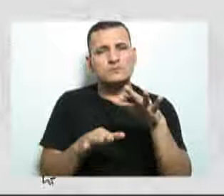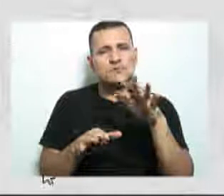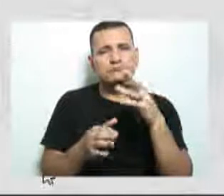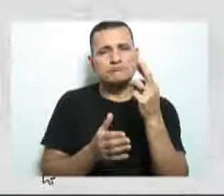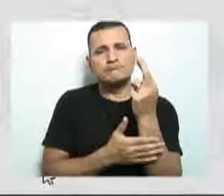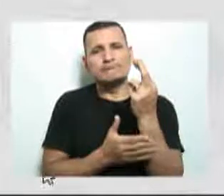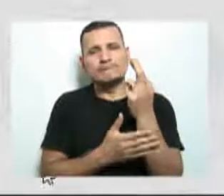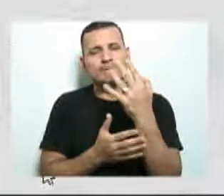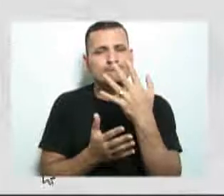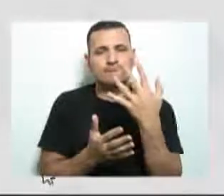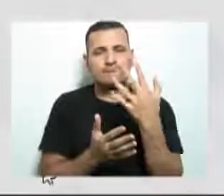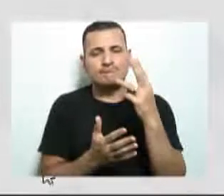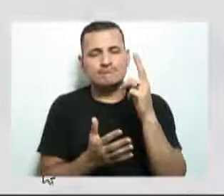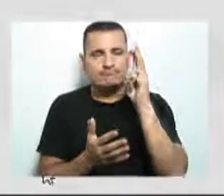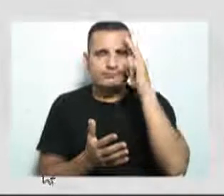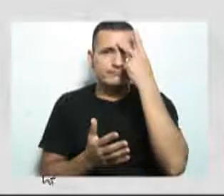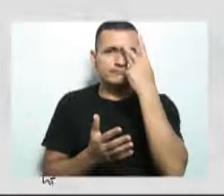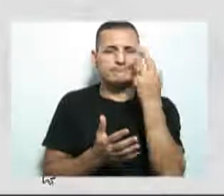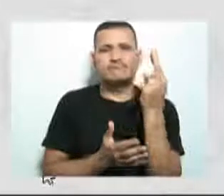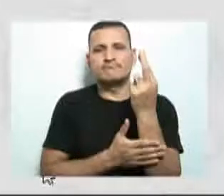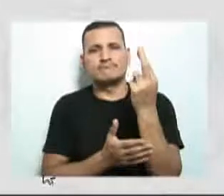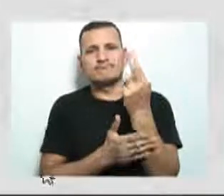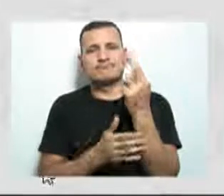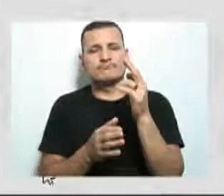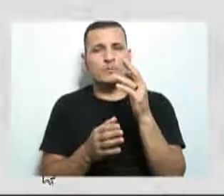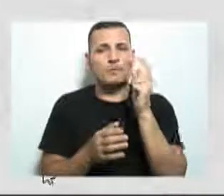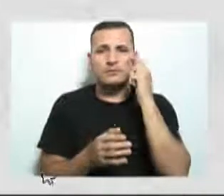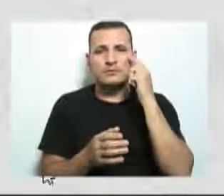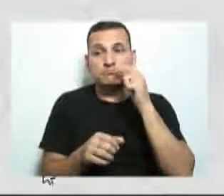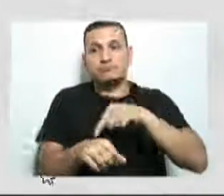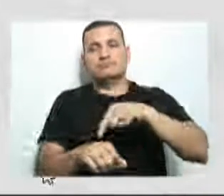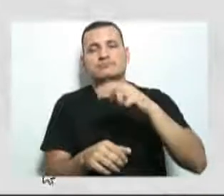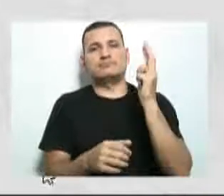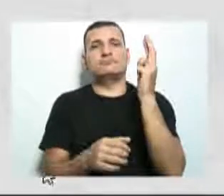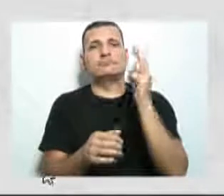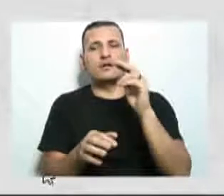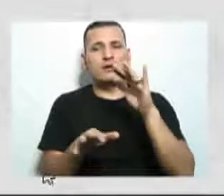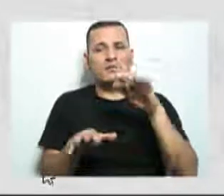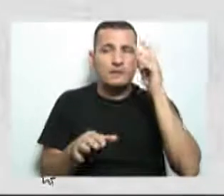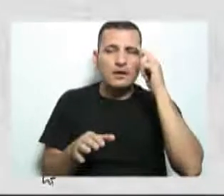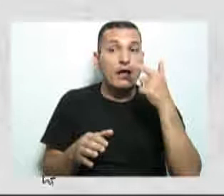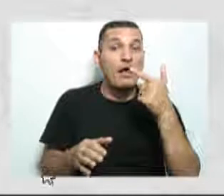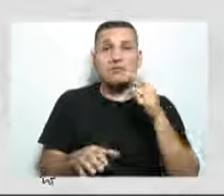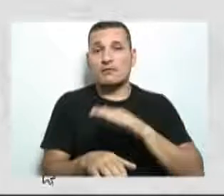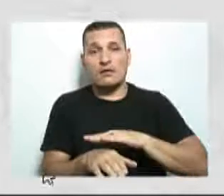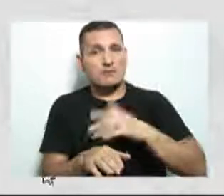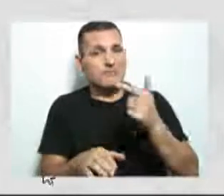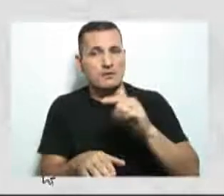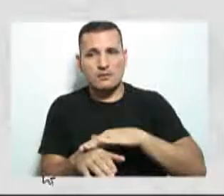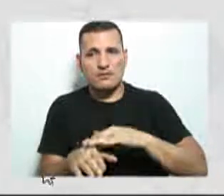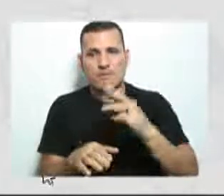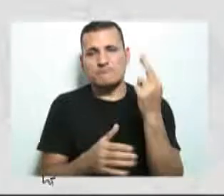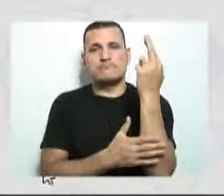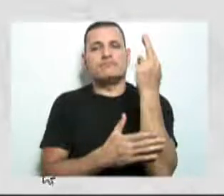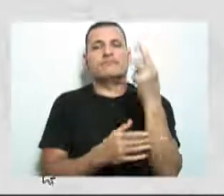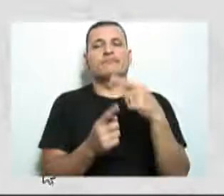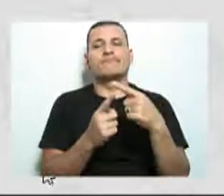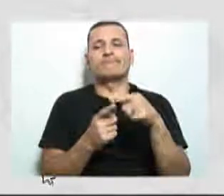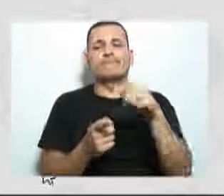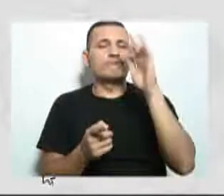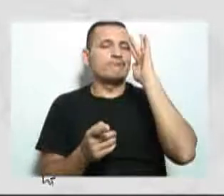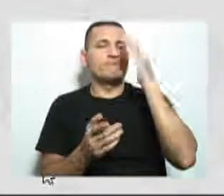achar que não terá mais tempo, pois acredita, né, nos prazos e